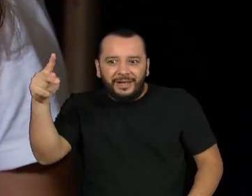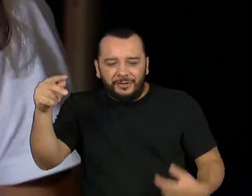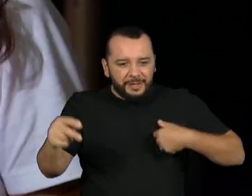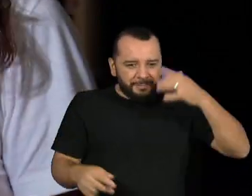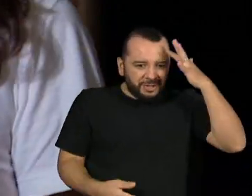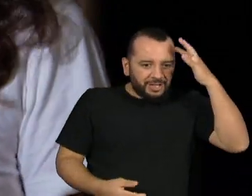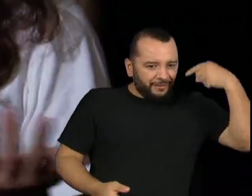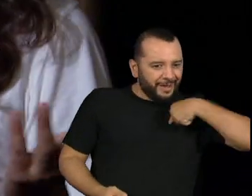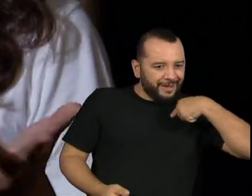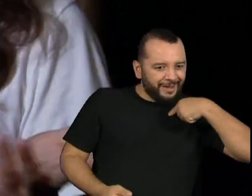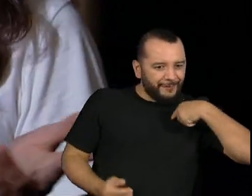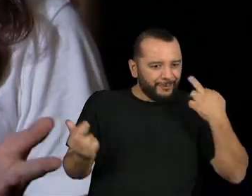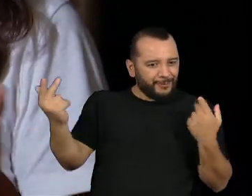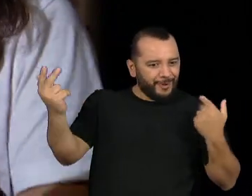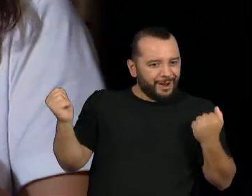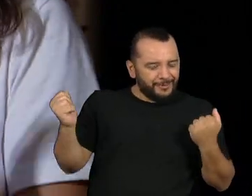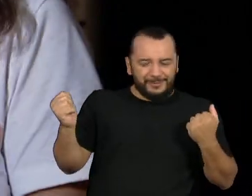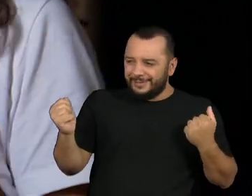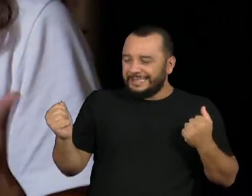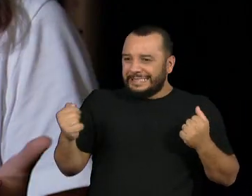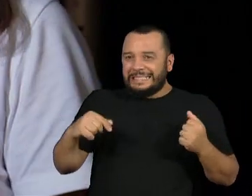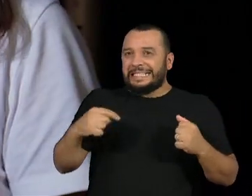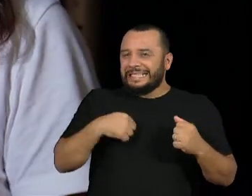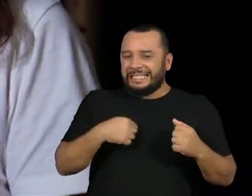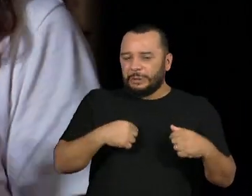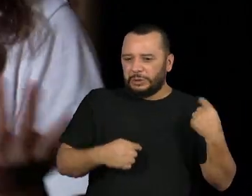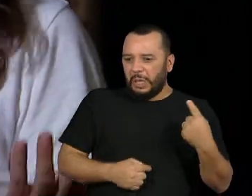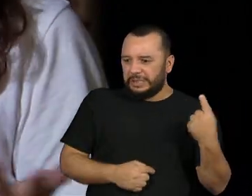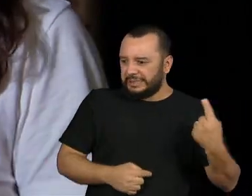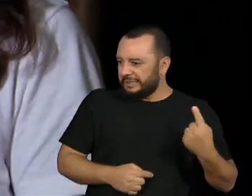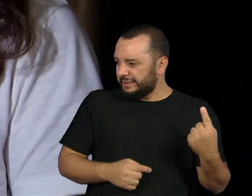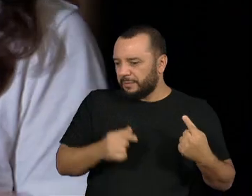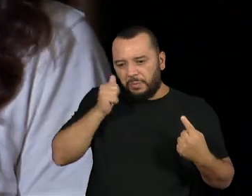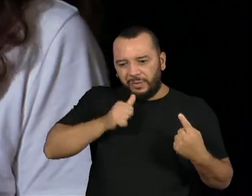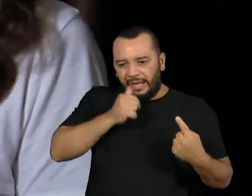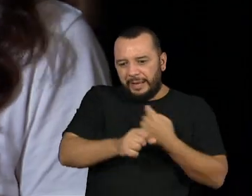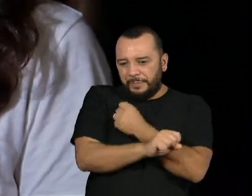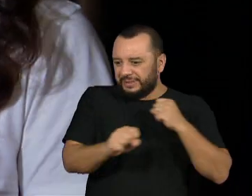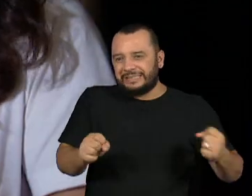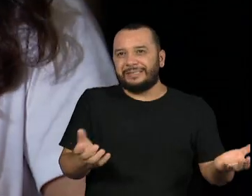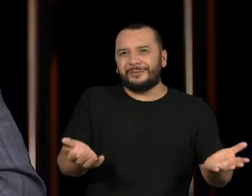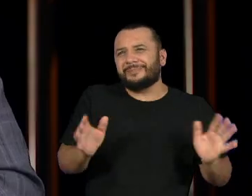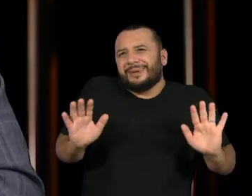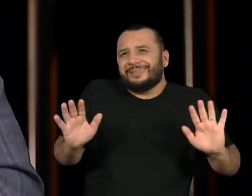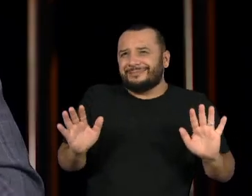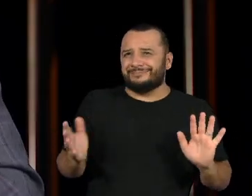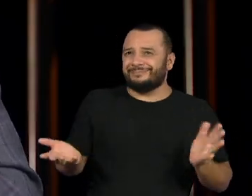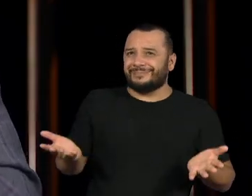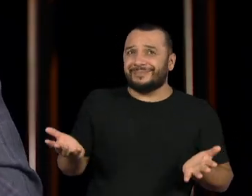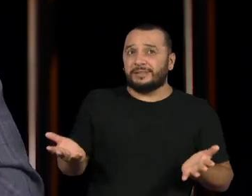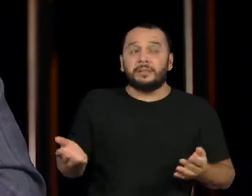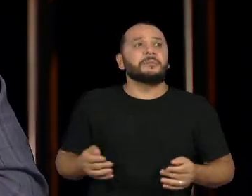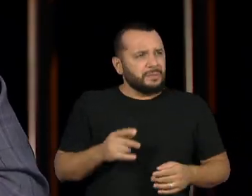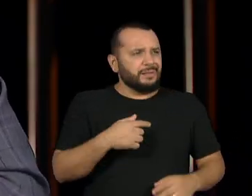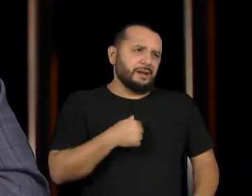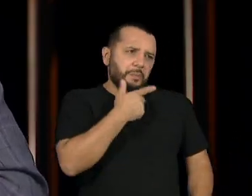dava, porque eu, sendo mulher, achava que talvez não fosse possível. Sei lá por quê. Não tem nenhuma razão. Tem, que é o